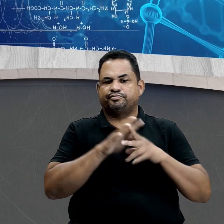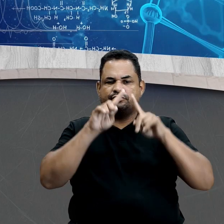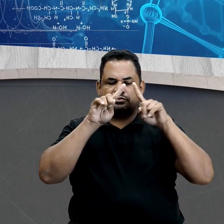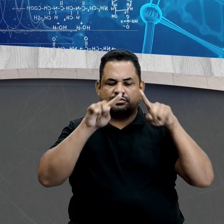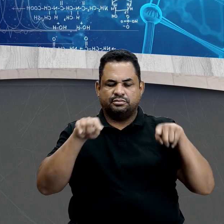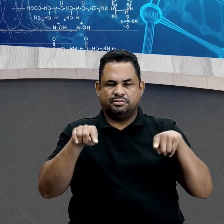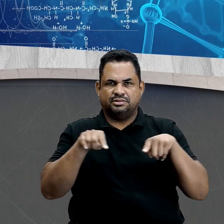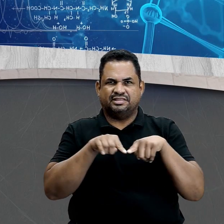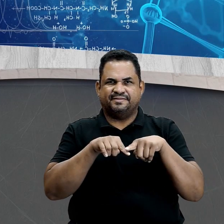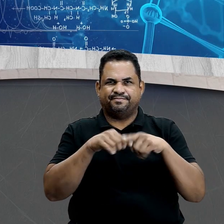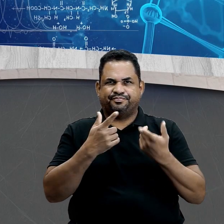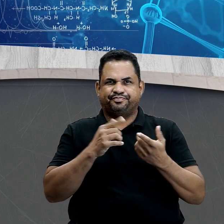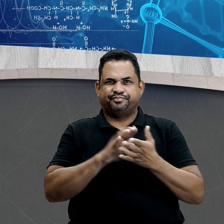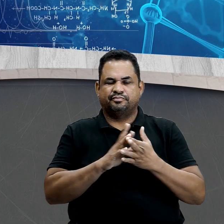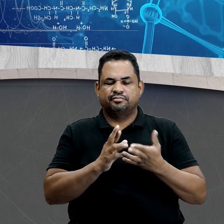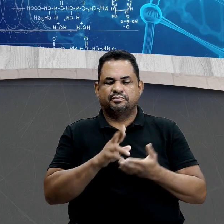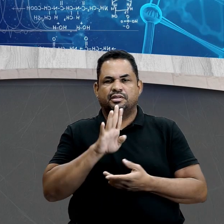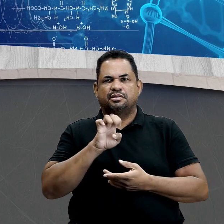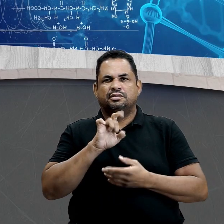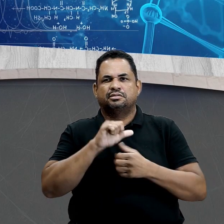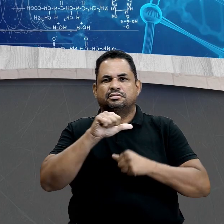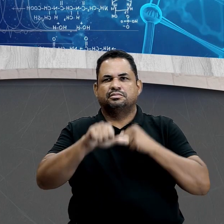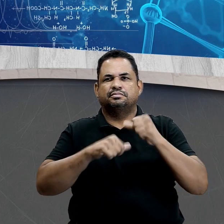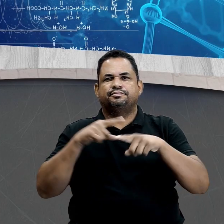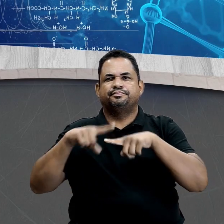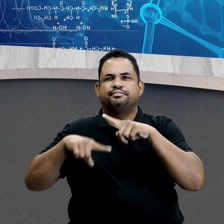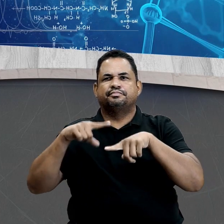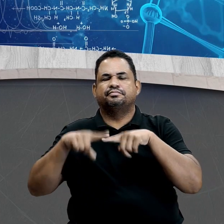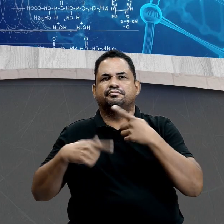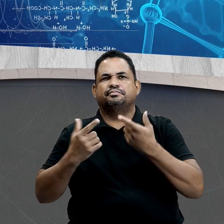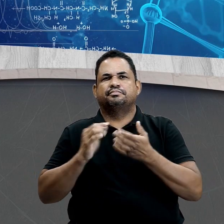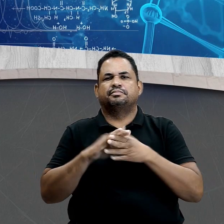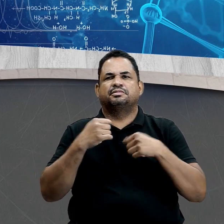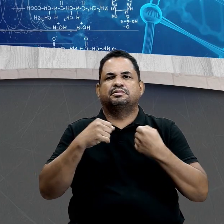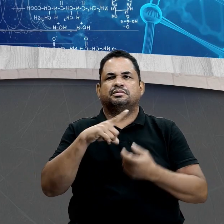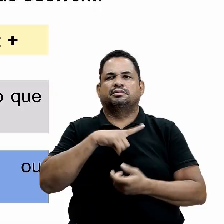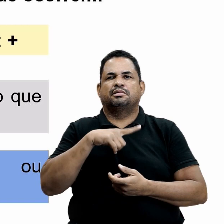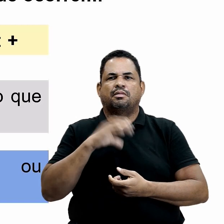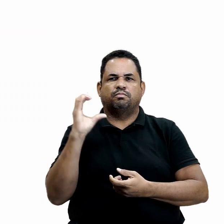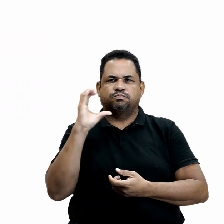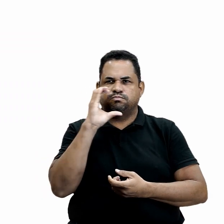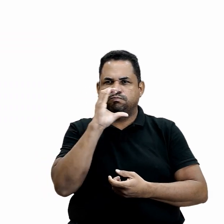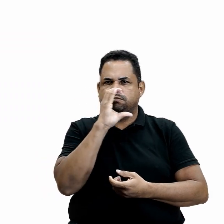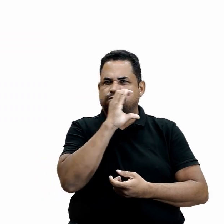reagente se transformar em produto, precisa-se de aquecimento.